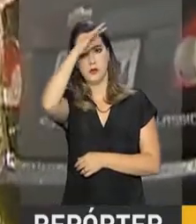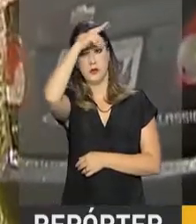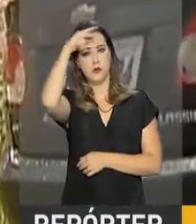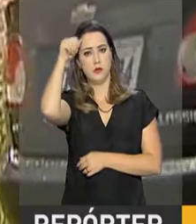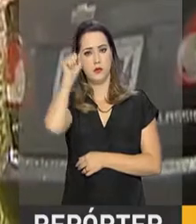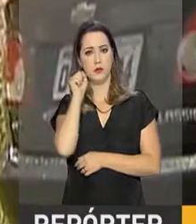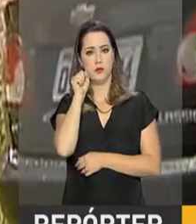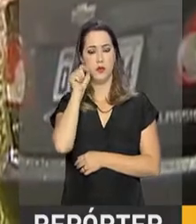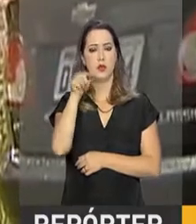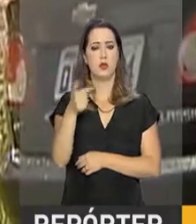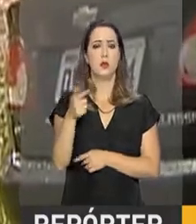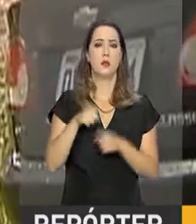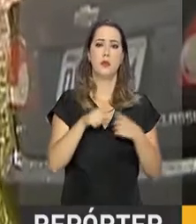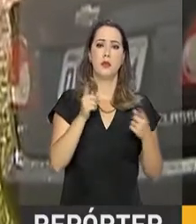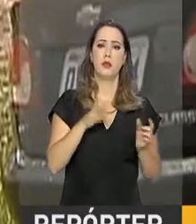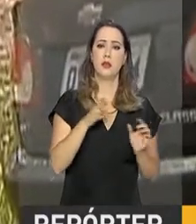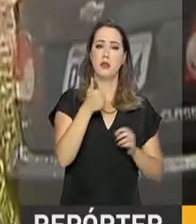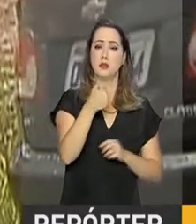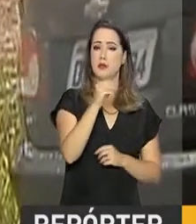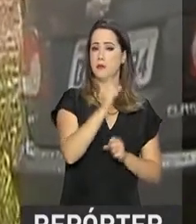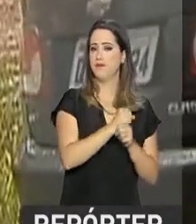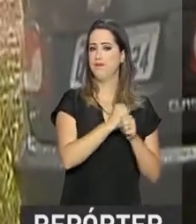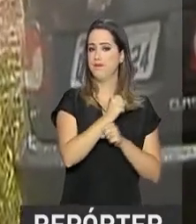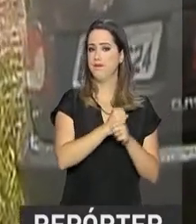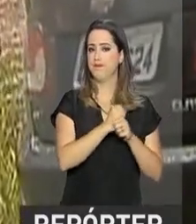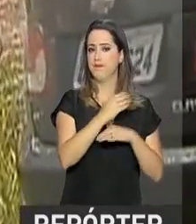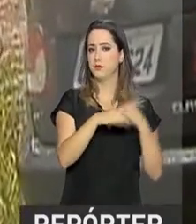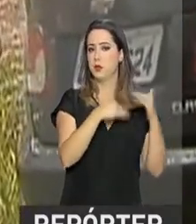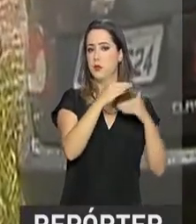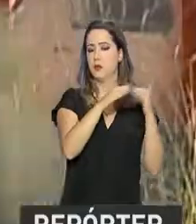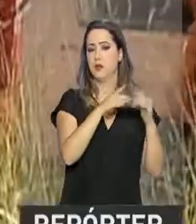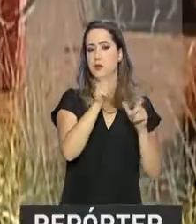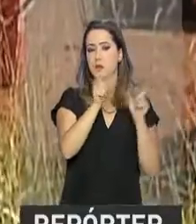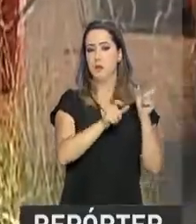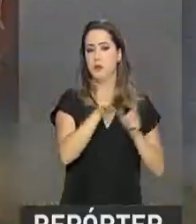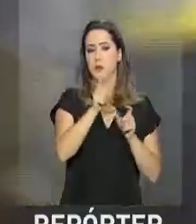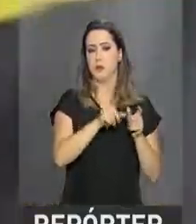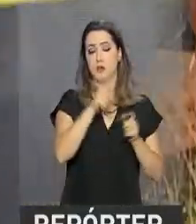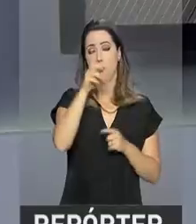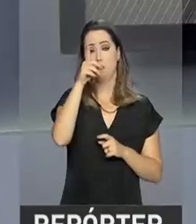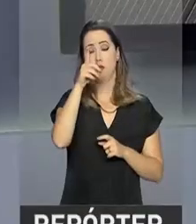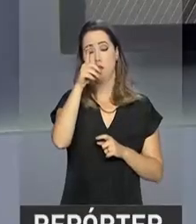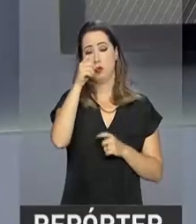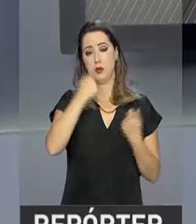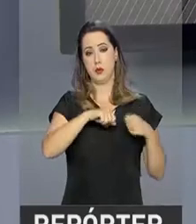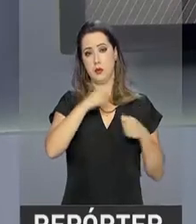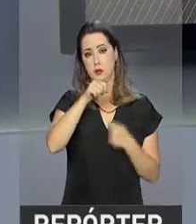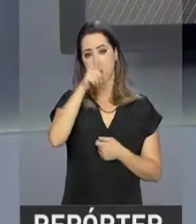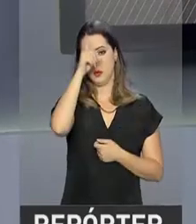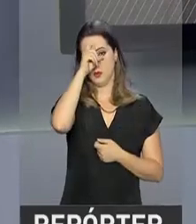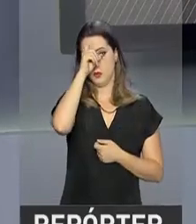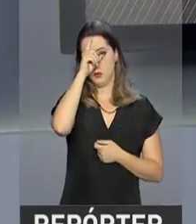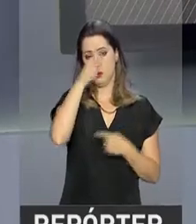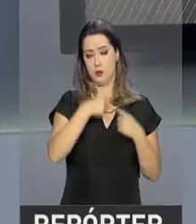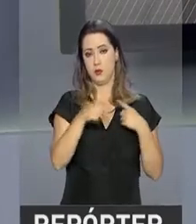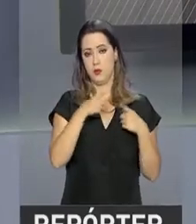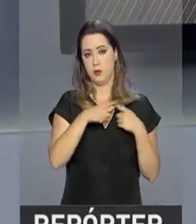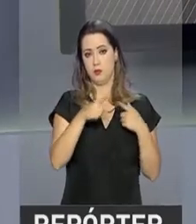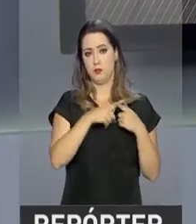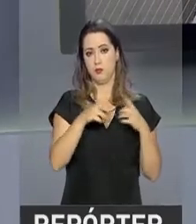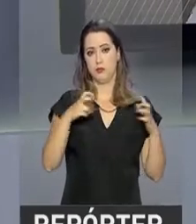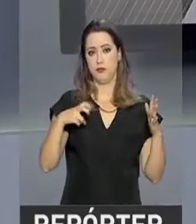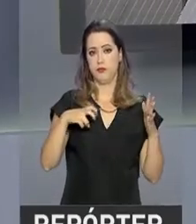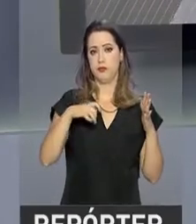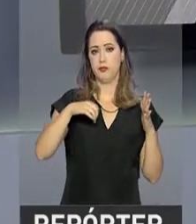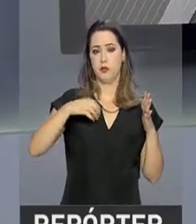sul por outro lado nesses 10 anos aumentou o número de internações no sistema único de saúde por causa de acidentes envolvendo